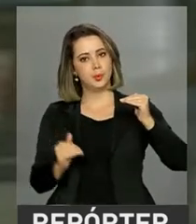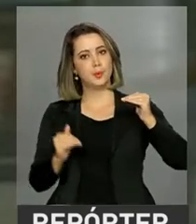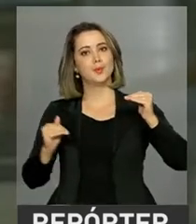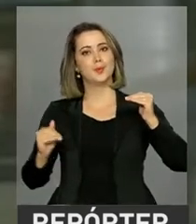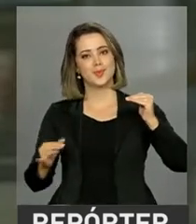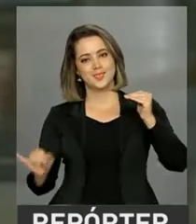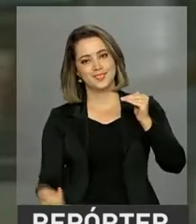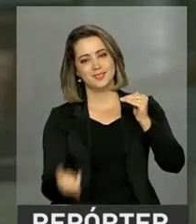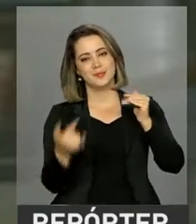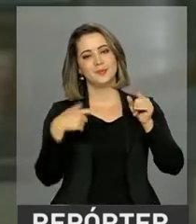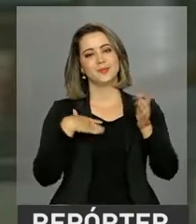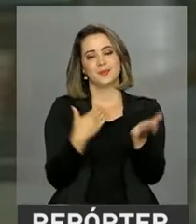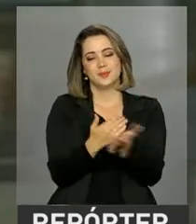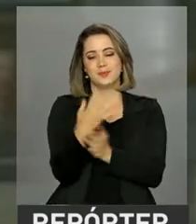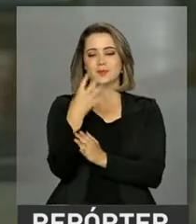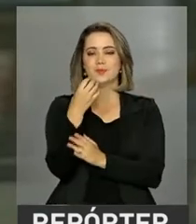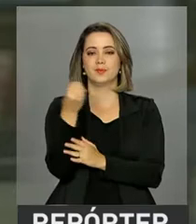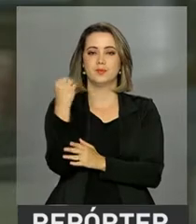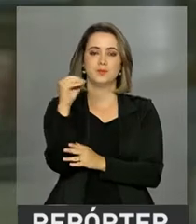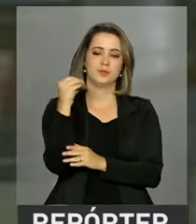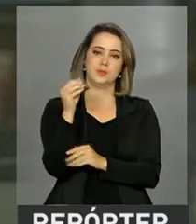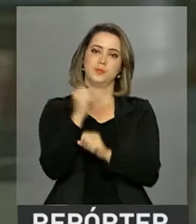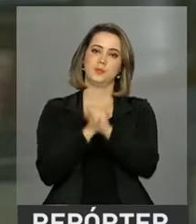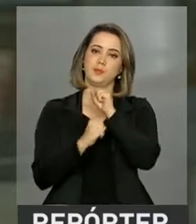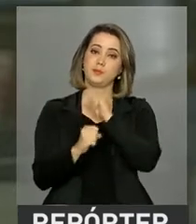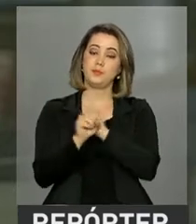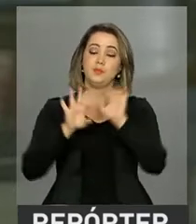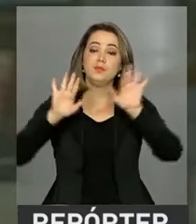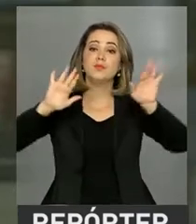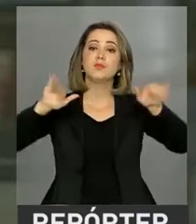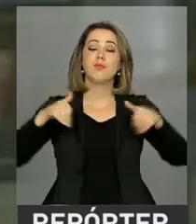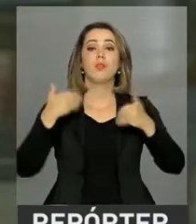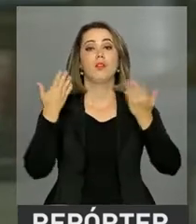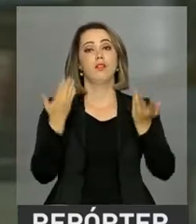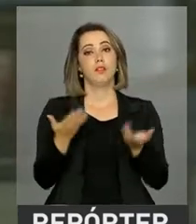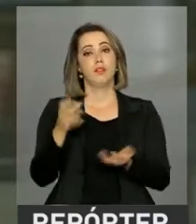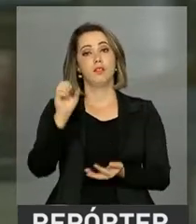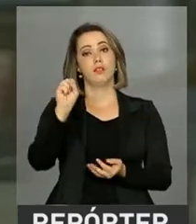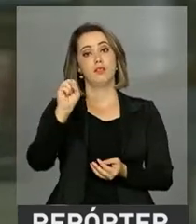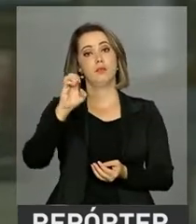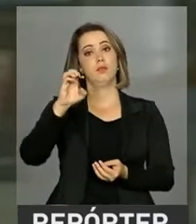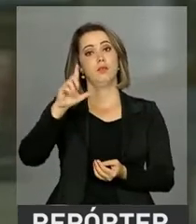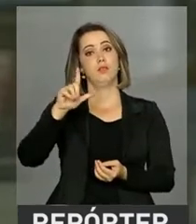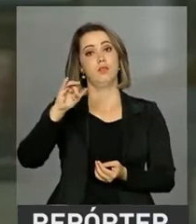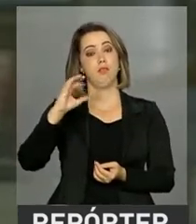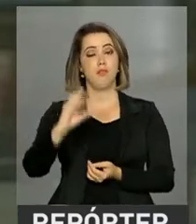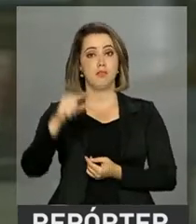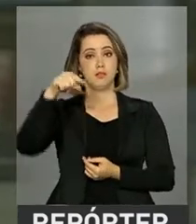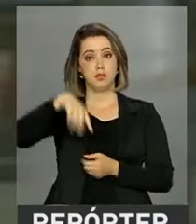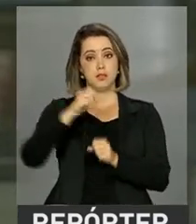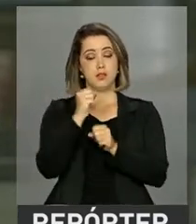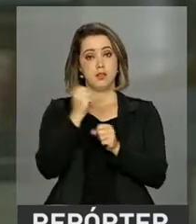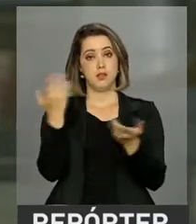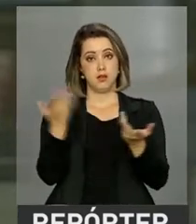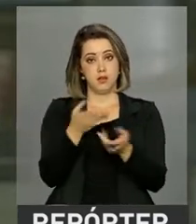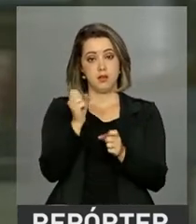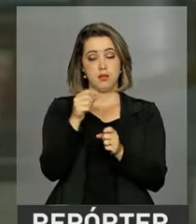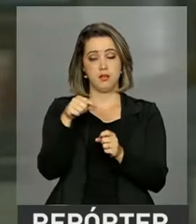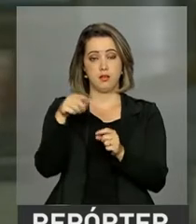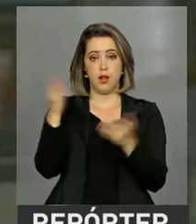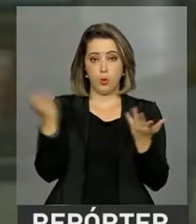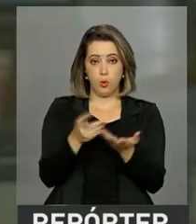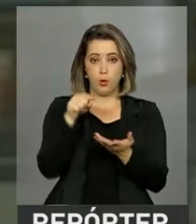taxa de juros desde outubro do ano passado com isso a selic que neste momento no país é de 11,25